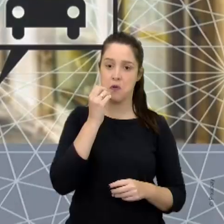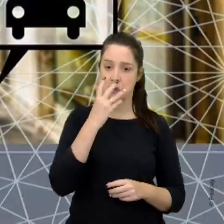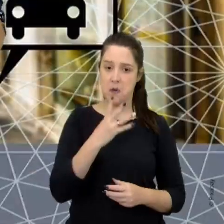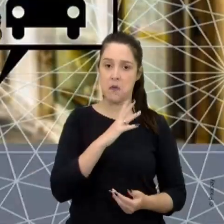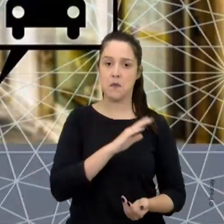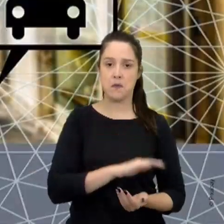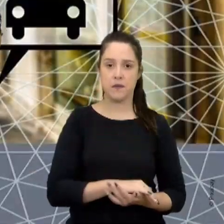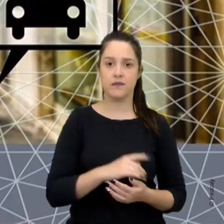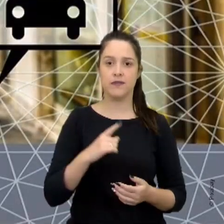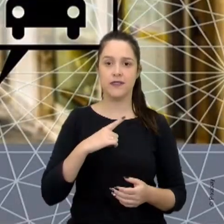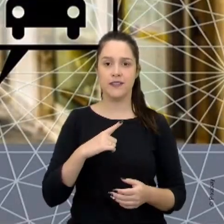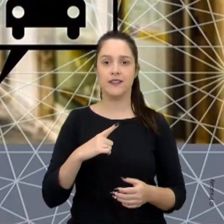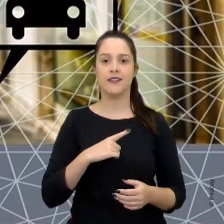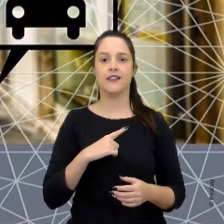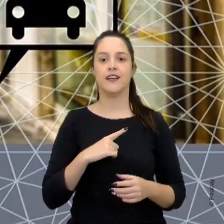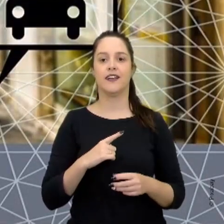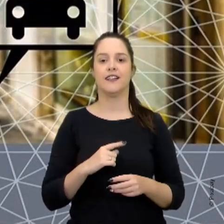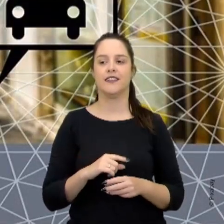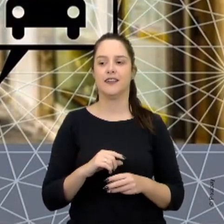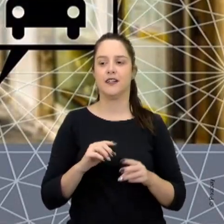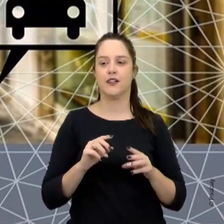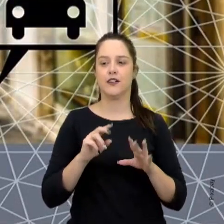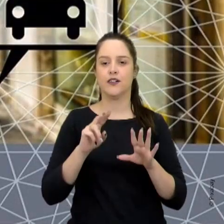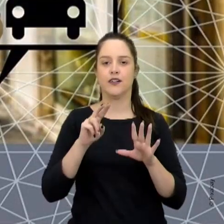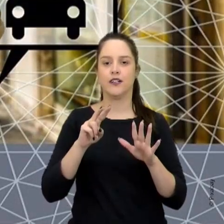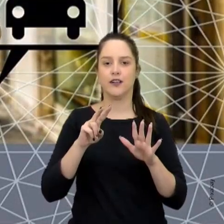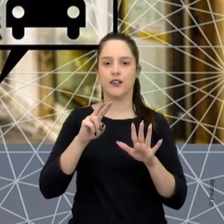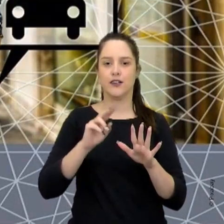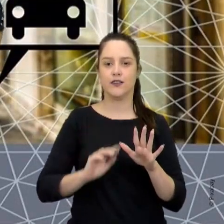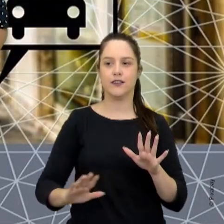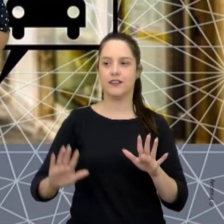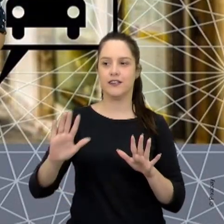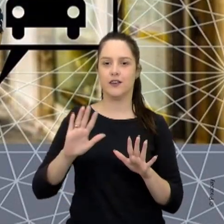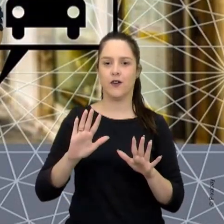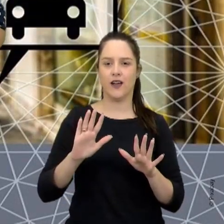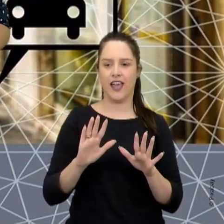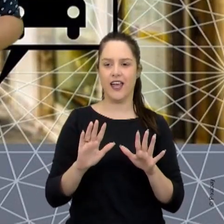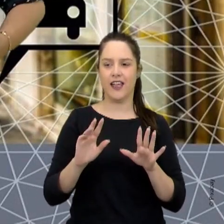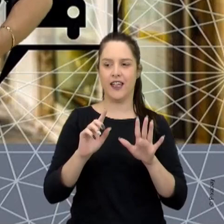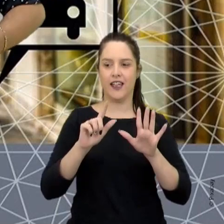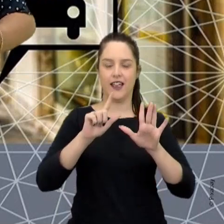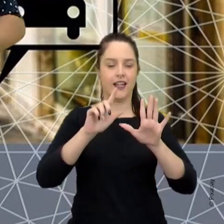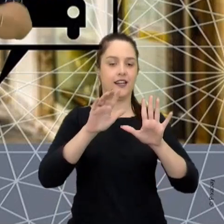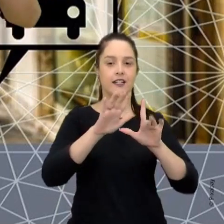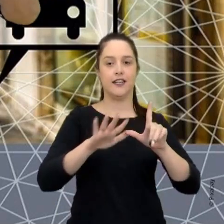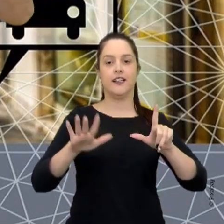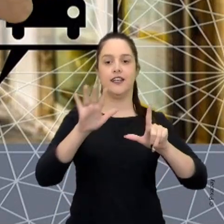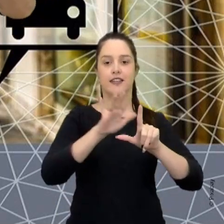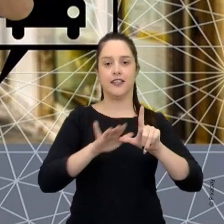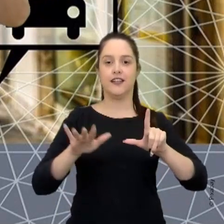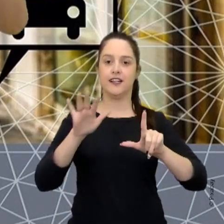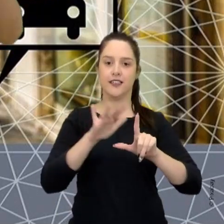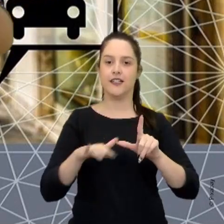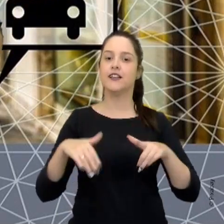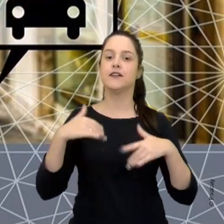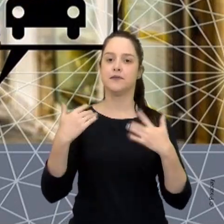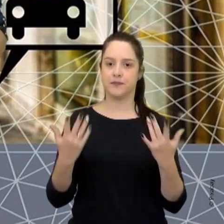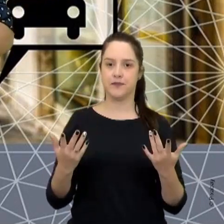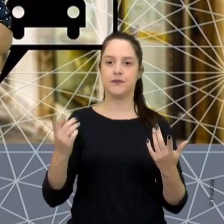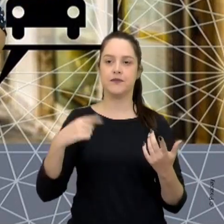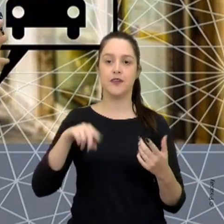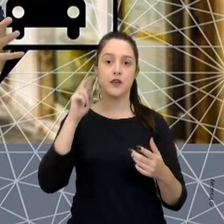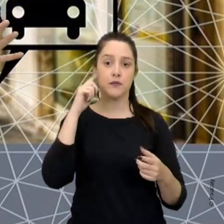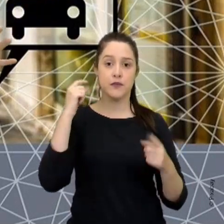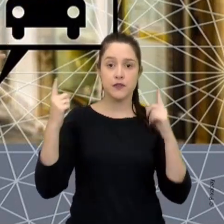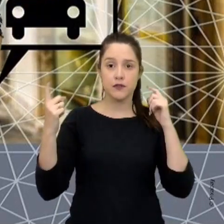ó, hashtag leitura de imagem. Hoje a gente vai falar, então, da comunicação visual. A gente sempre traz elementos sonoros, elemento visual, pra